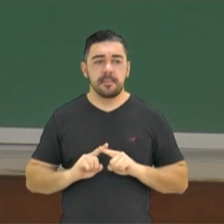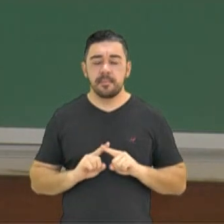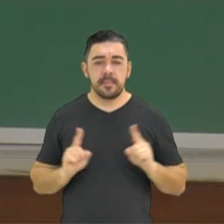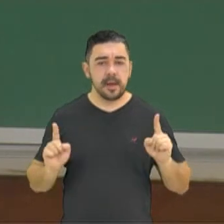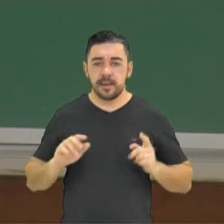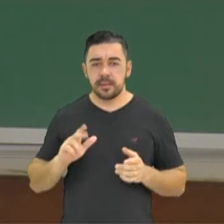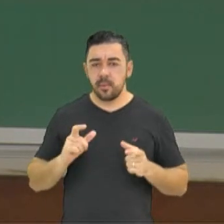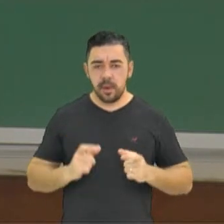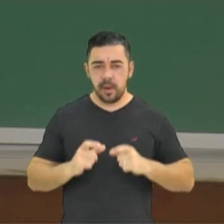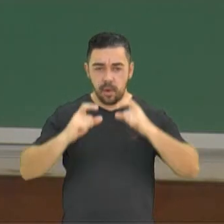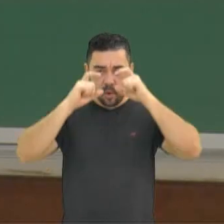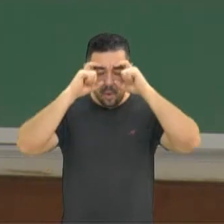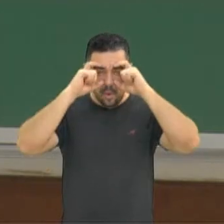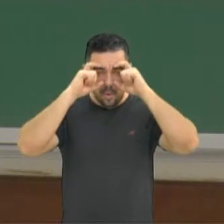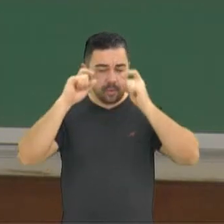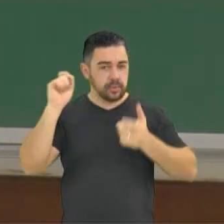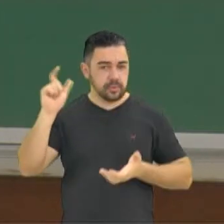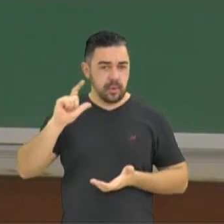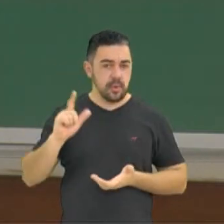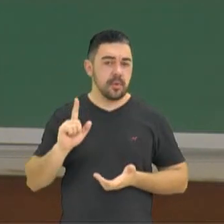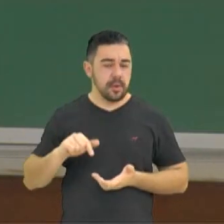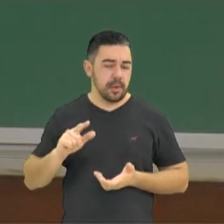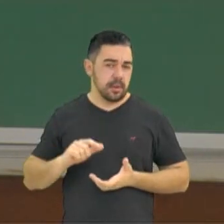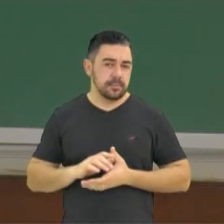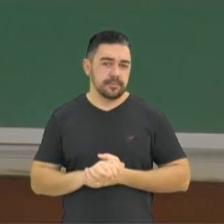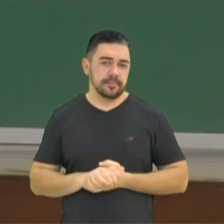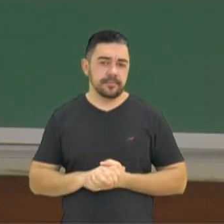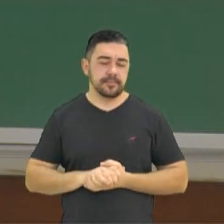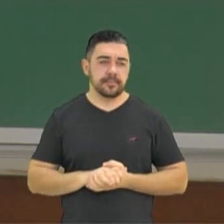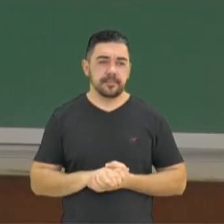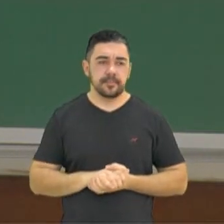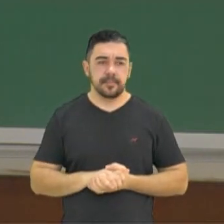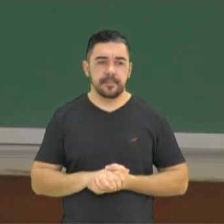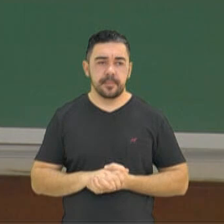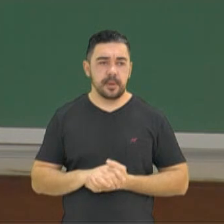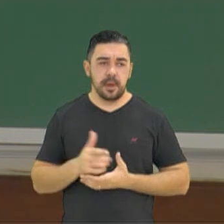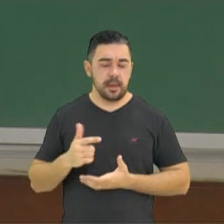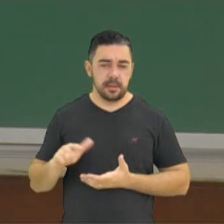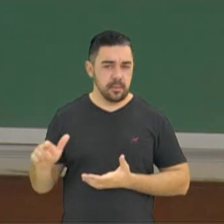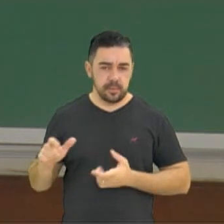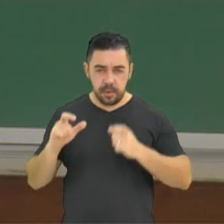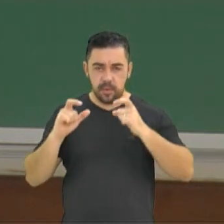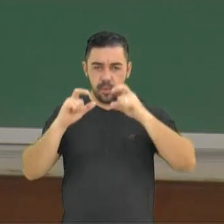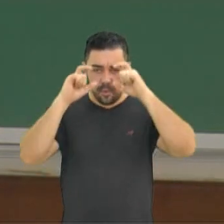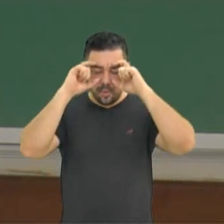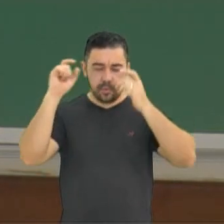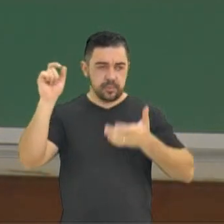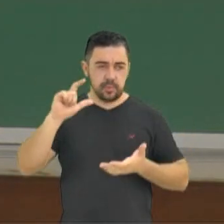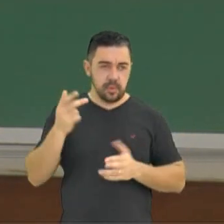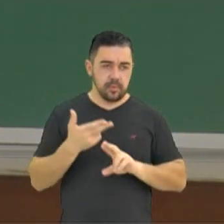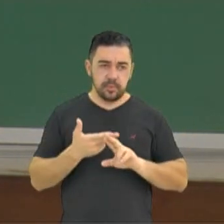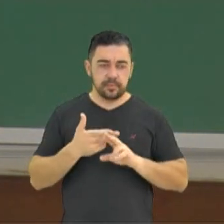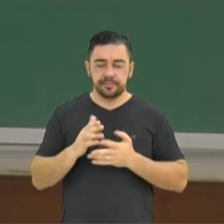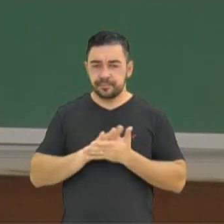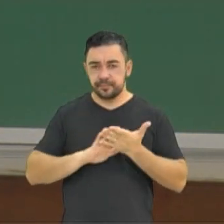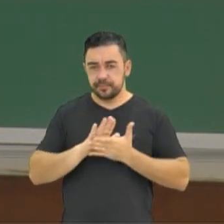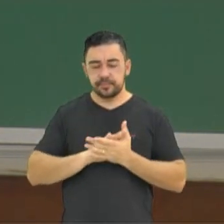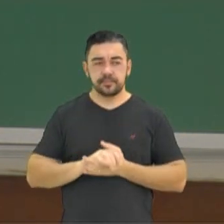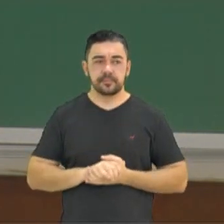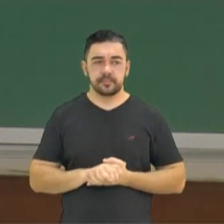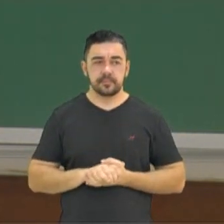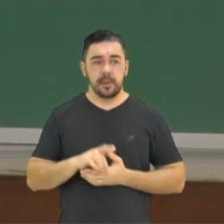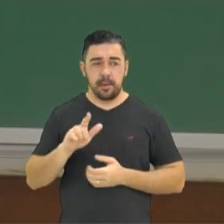leva óculos de sol. Então, ali o primeiro erro é gafas de sol, que ela não está levando, utilizando óculos de sol.